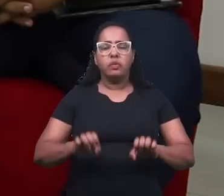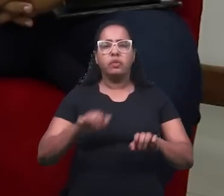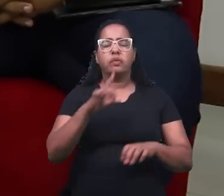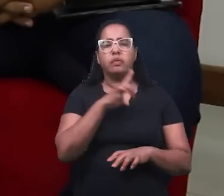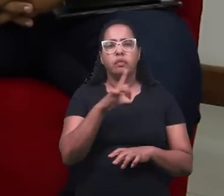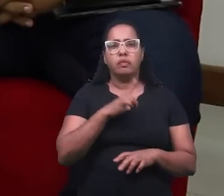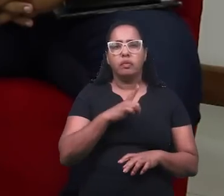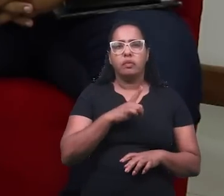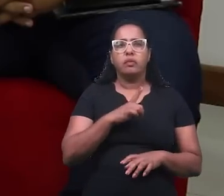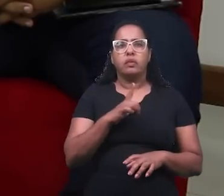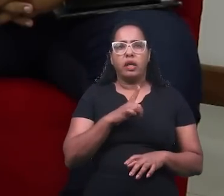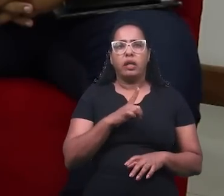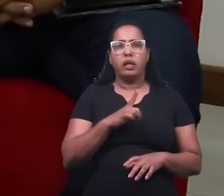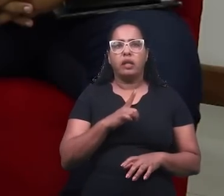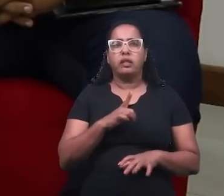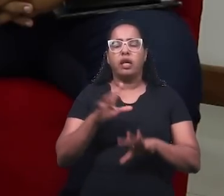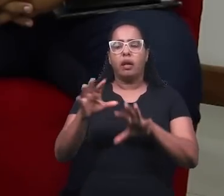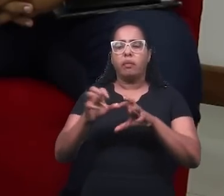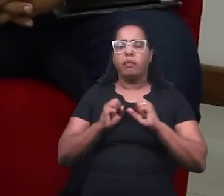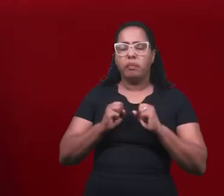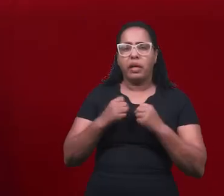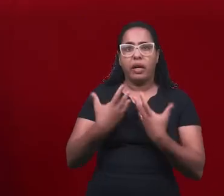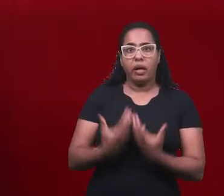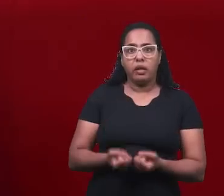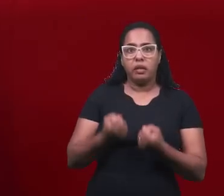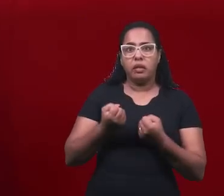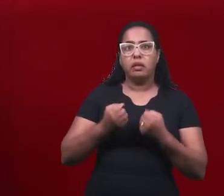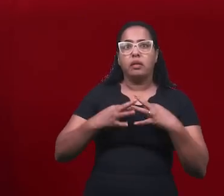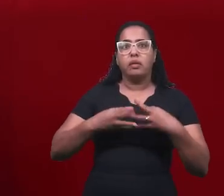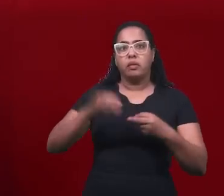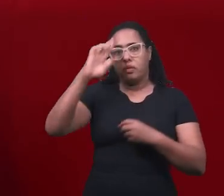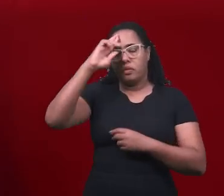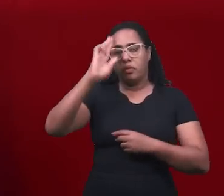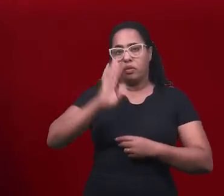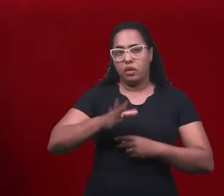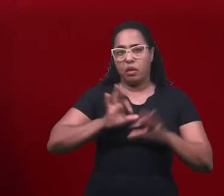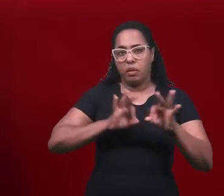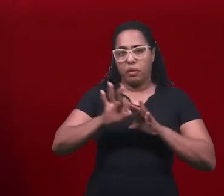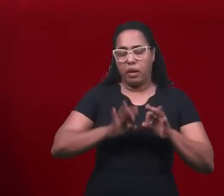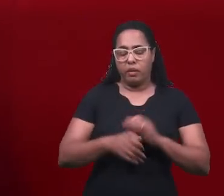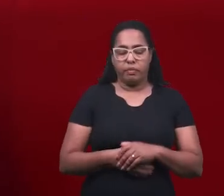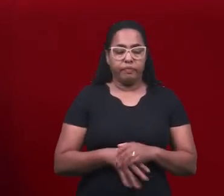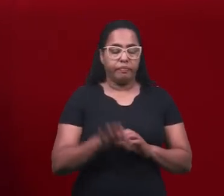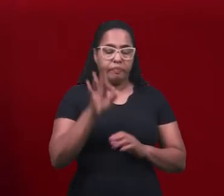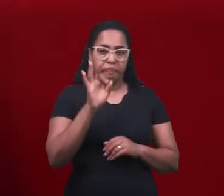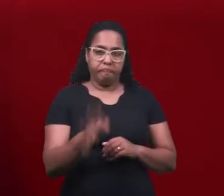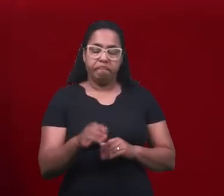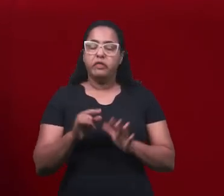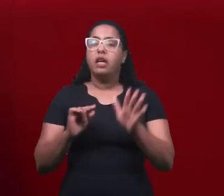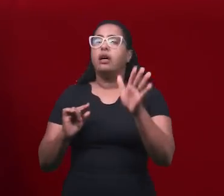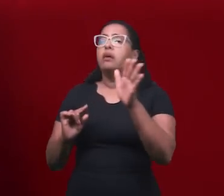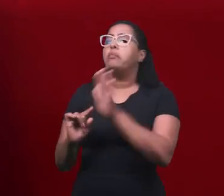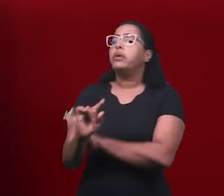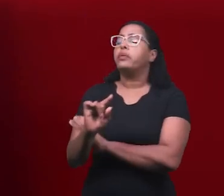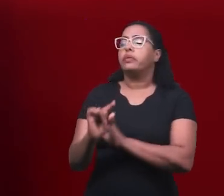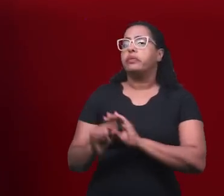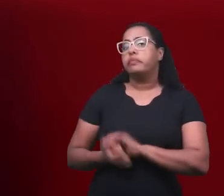aquilo que o Senhor tem, que nos confiou e tem nos confiado até aqui. Certo. Deixa eu perguntar uma